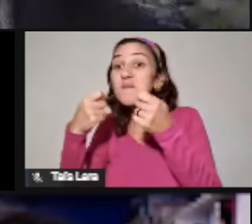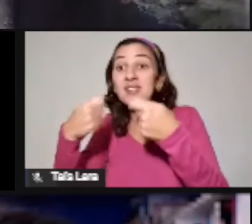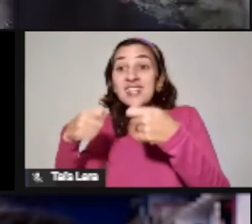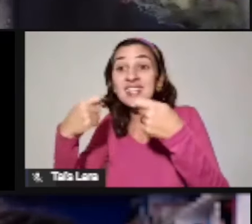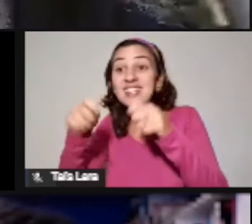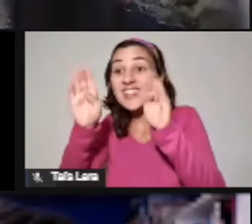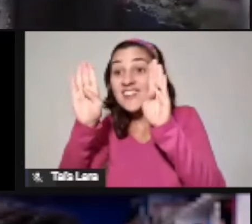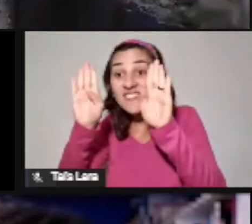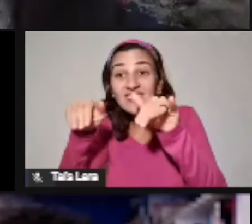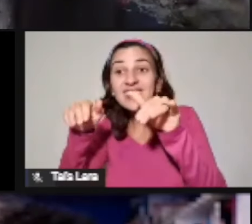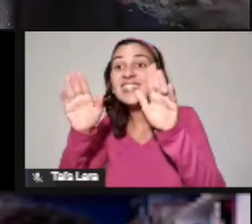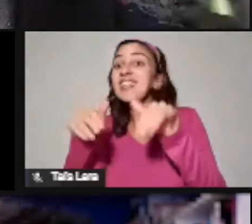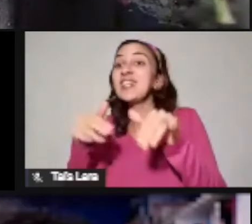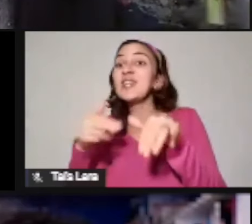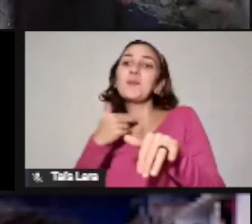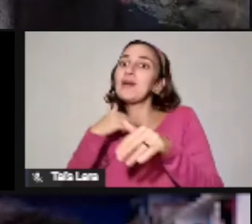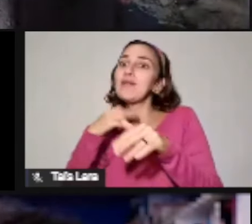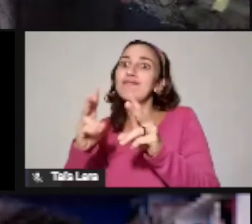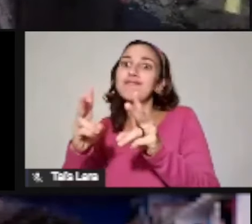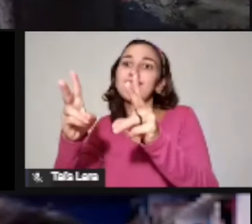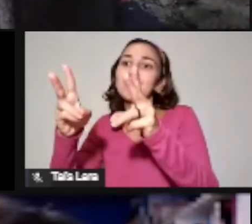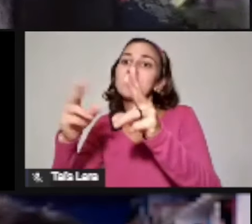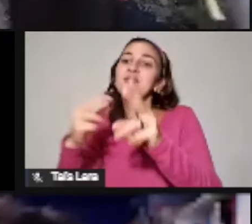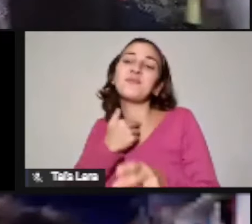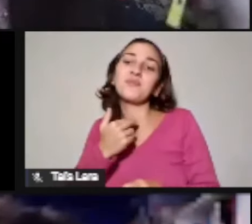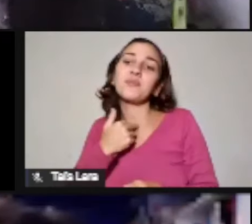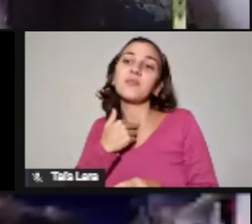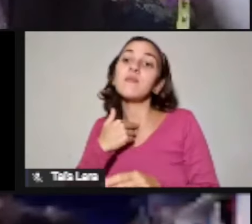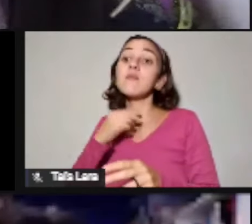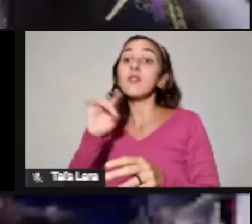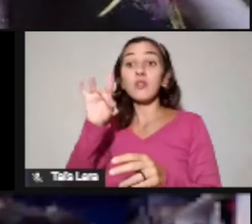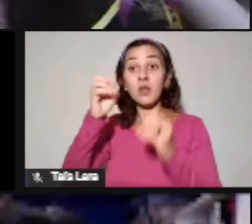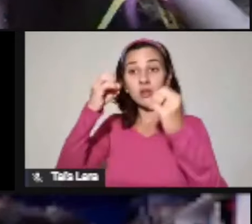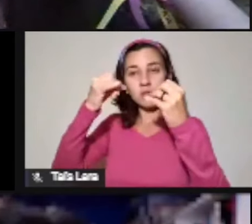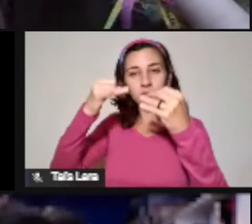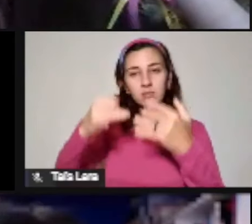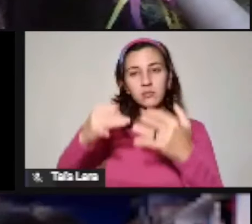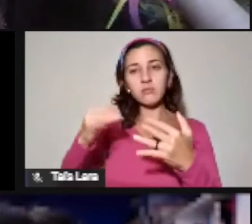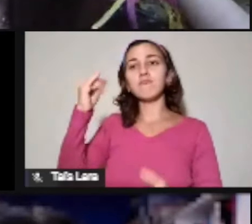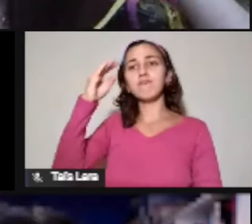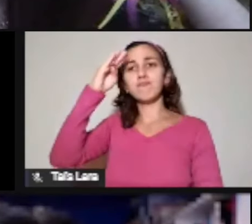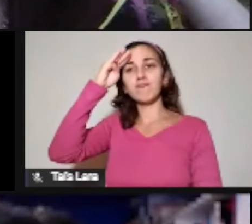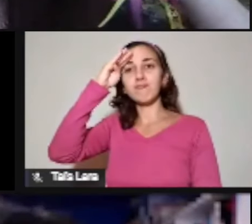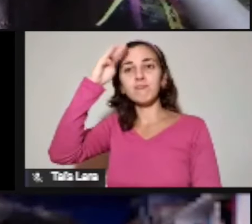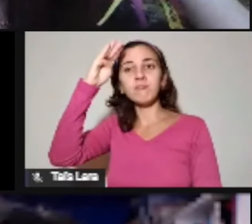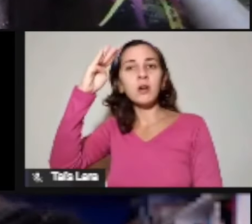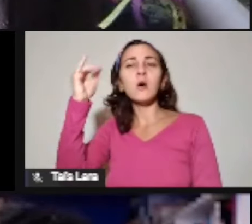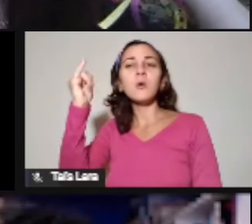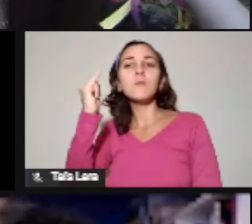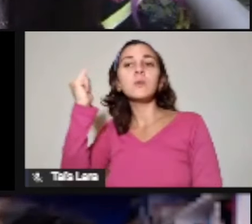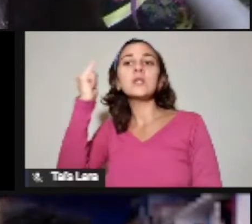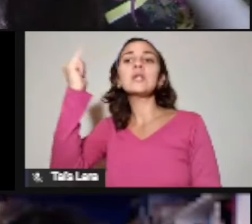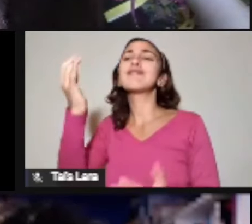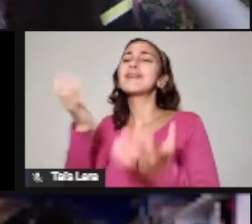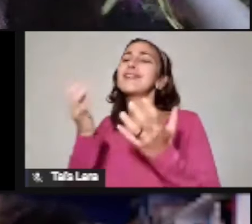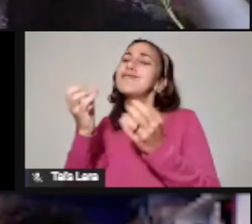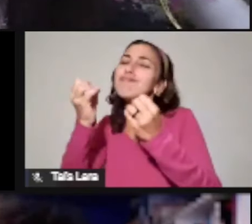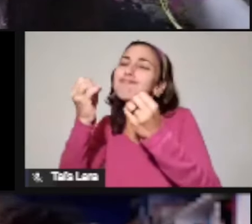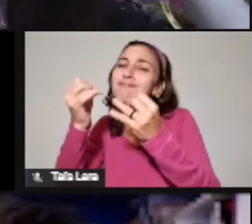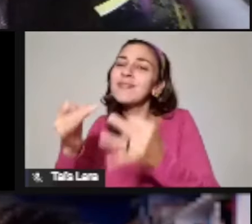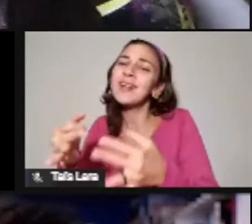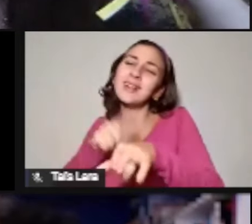podemos nos estender muito, mas eu quero só falar uma coisa bem importante, que queria ter tido mais tempo para falar, mas enfim,